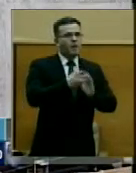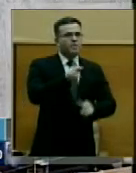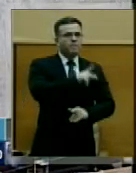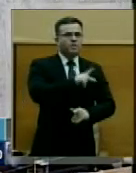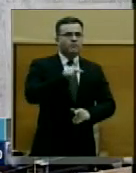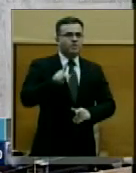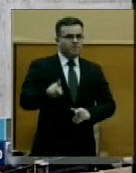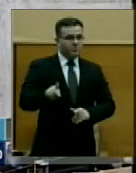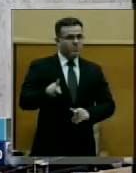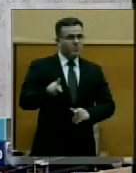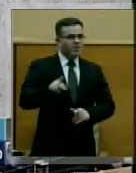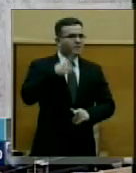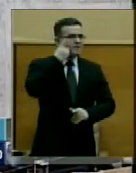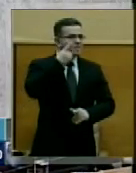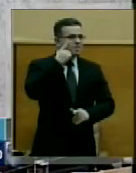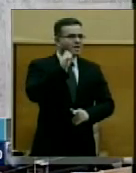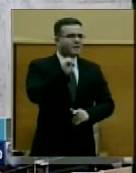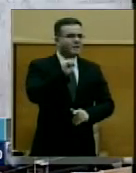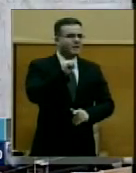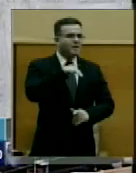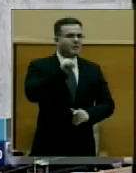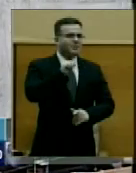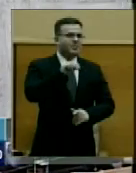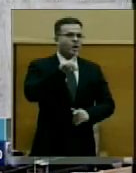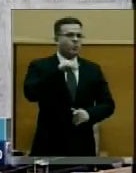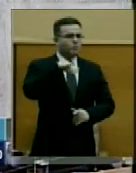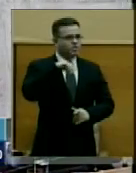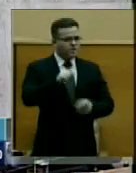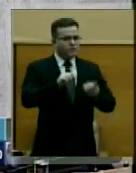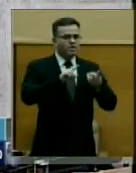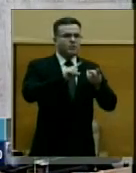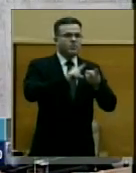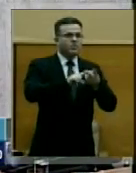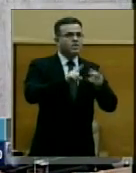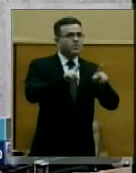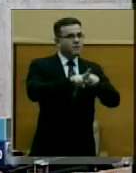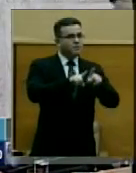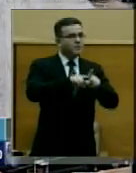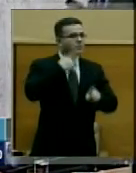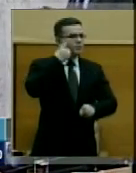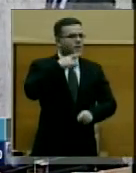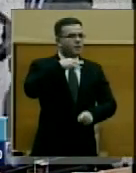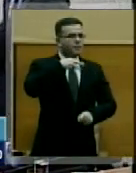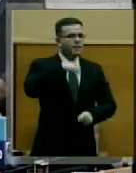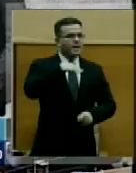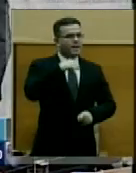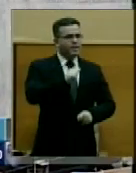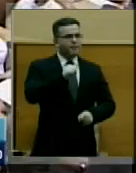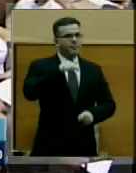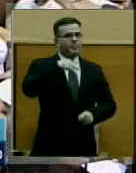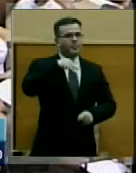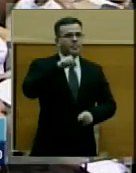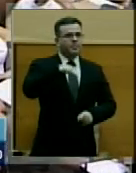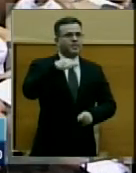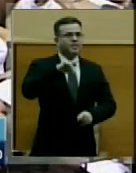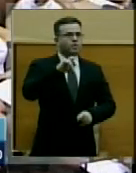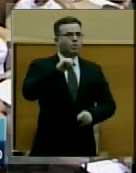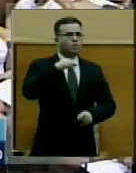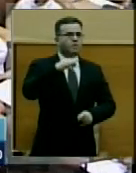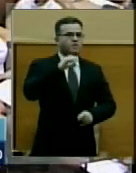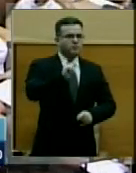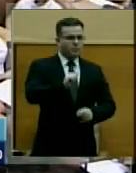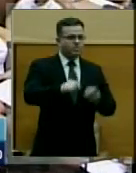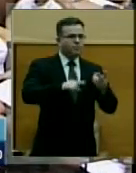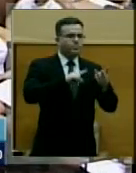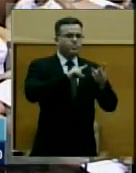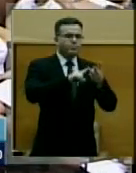Lúcia, minha professora. Saúdo a deputada Maria Mendonça. Saúdo também o deputado Jorge Passos e